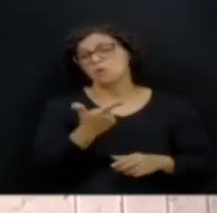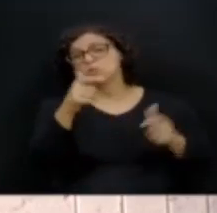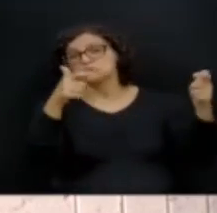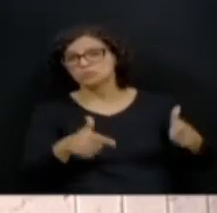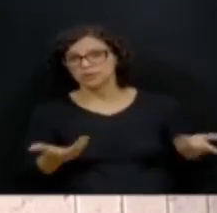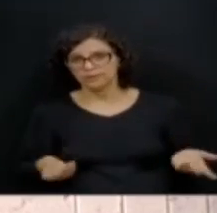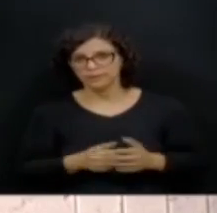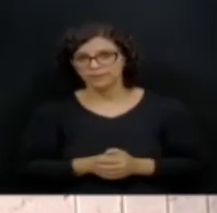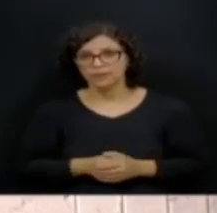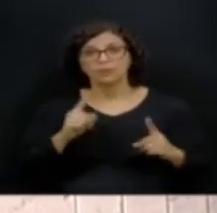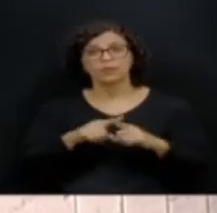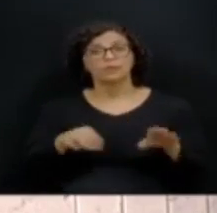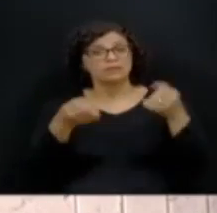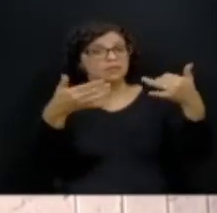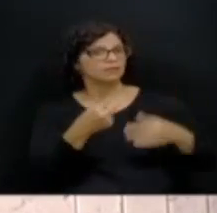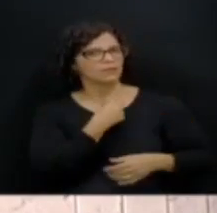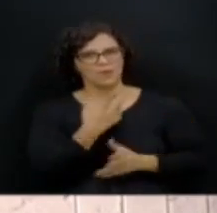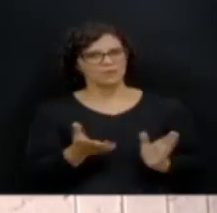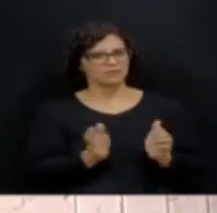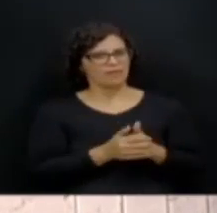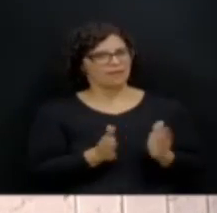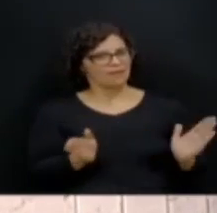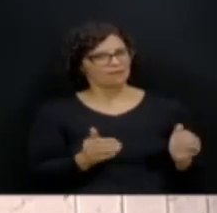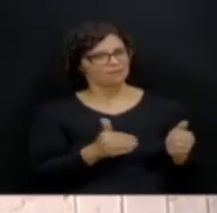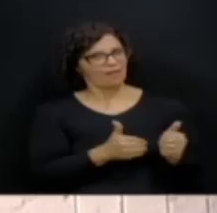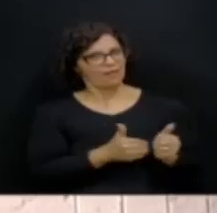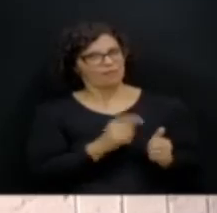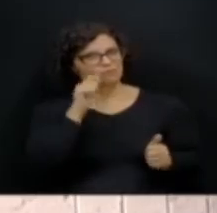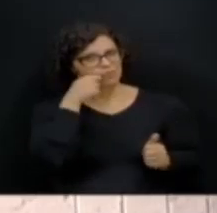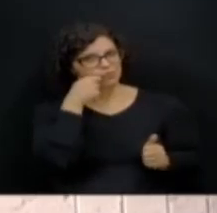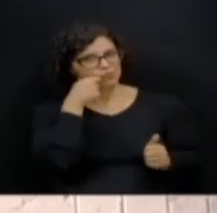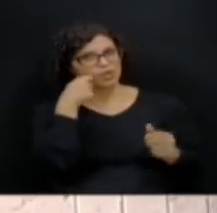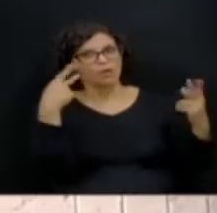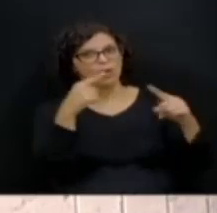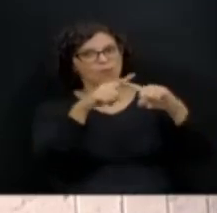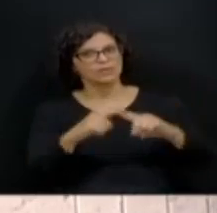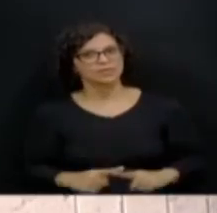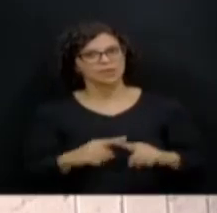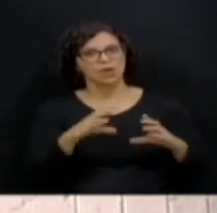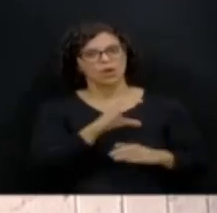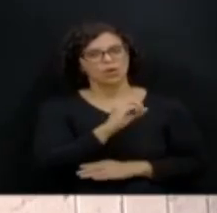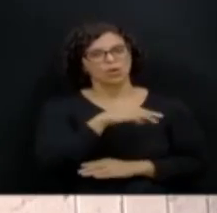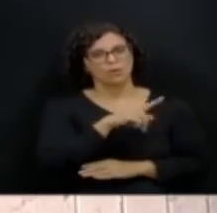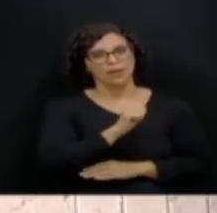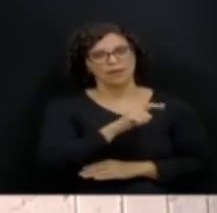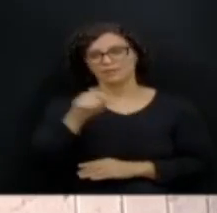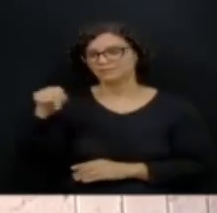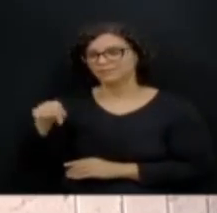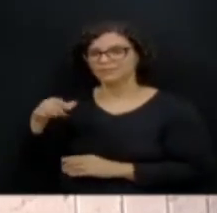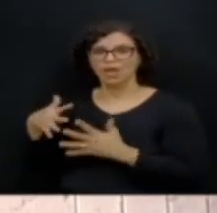Talvez porque não pode dizer, porque é sigiloso, assim como a licitação da Compagás e da Copel